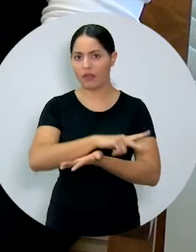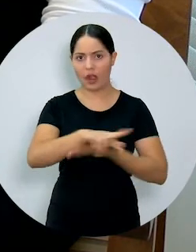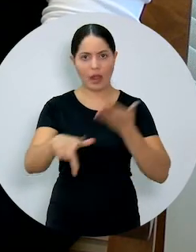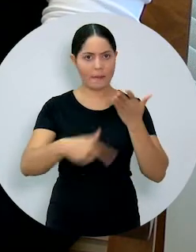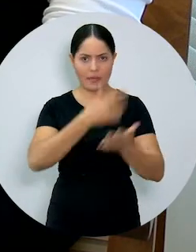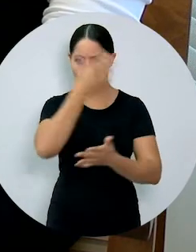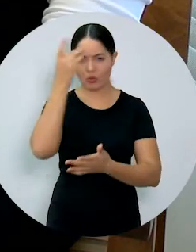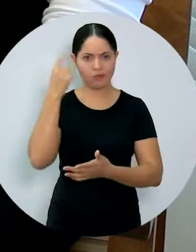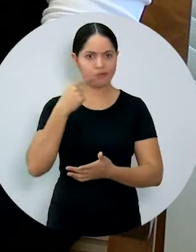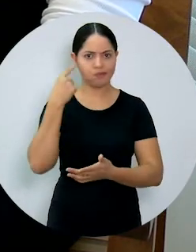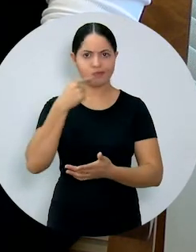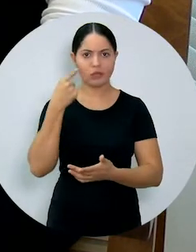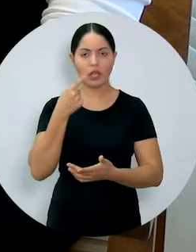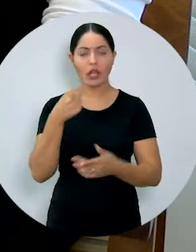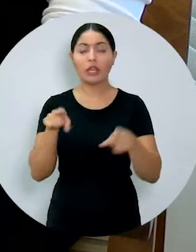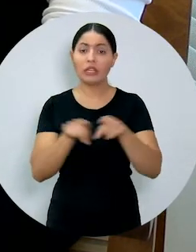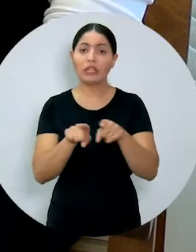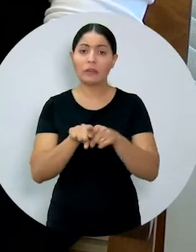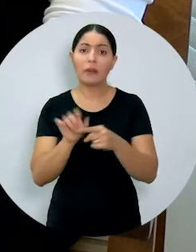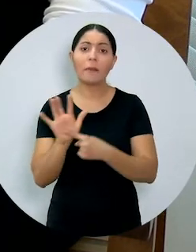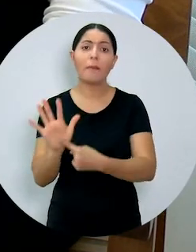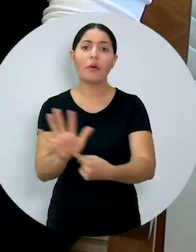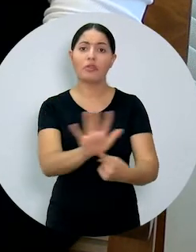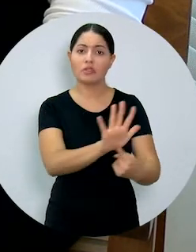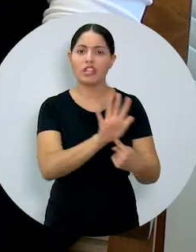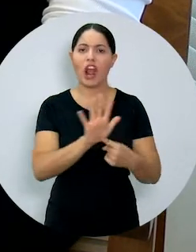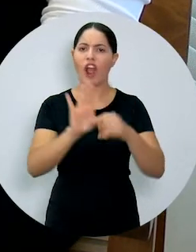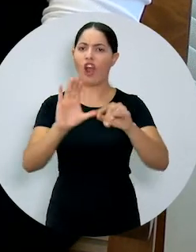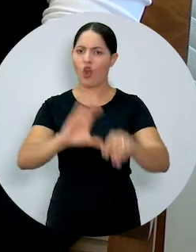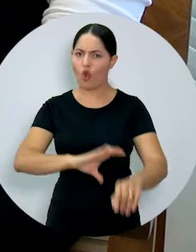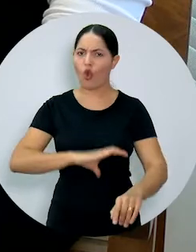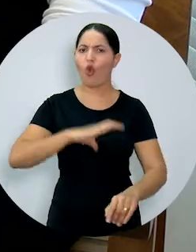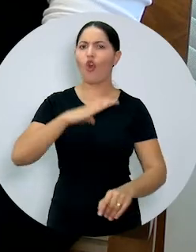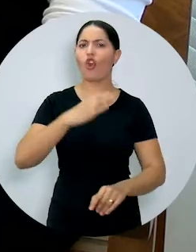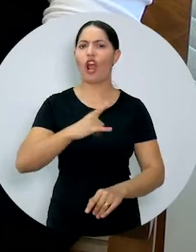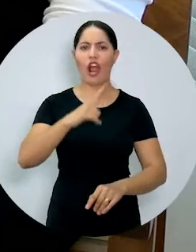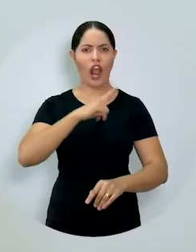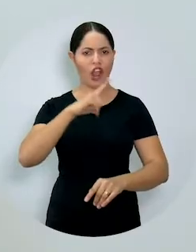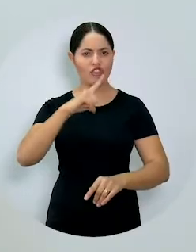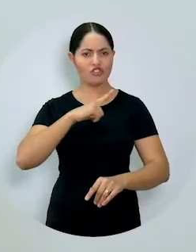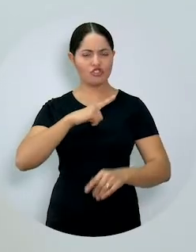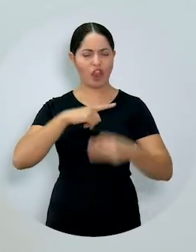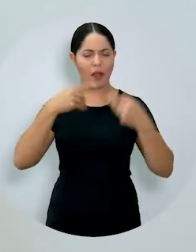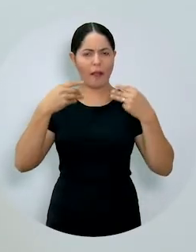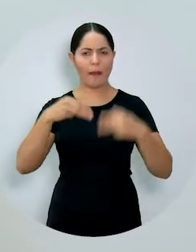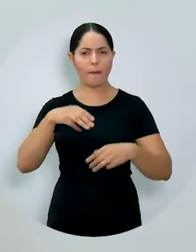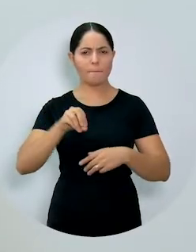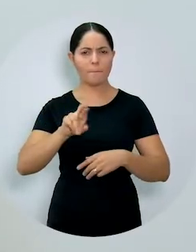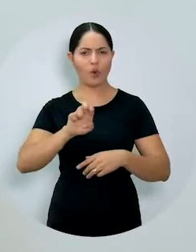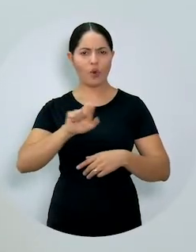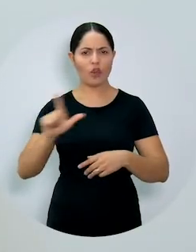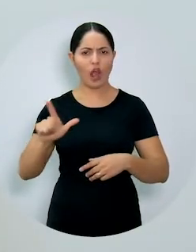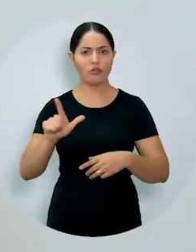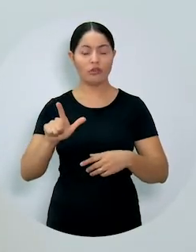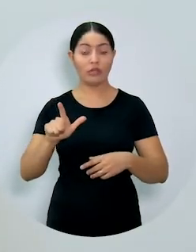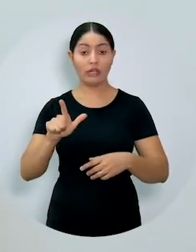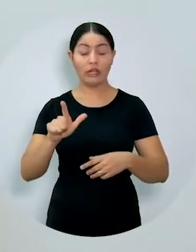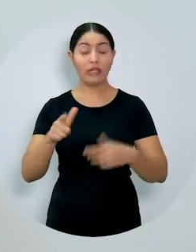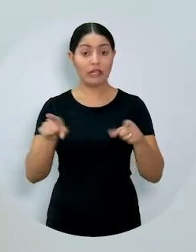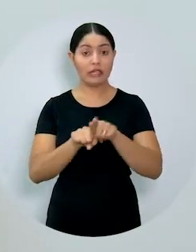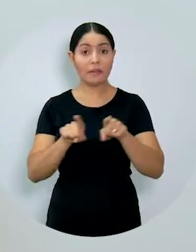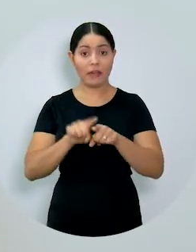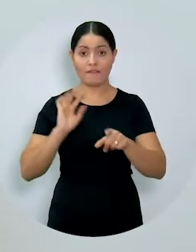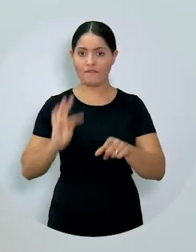relevo que se expunham, inclusive, com coragem moral, se expunham, inclusive, fisicamente,